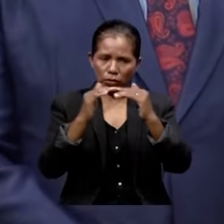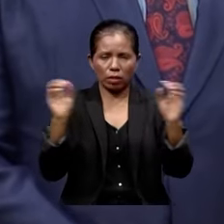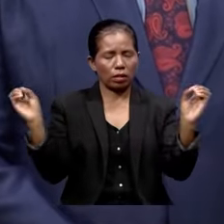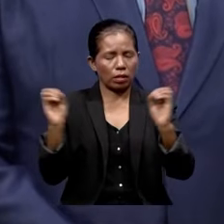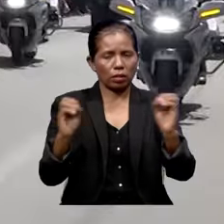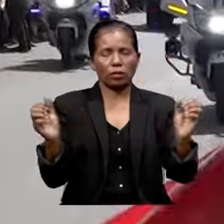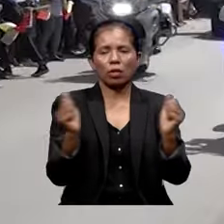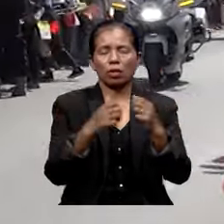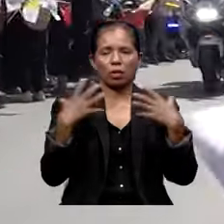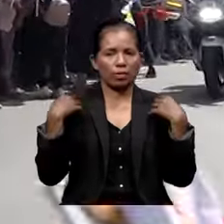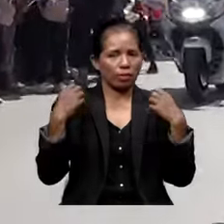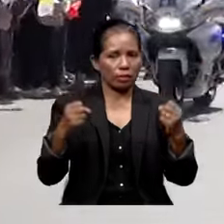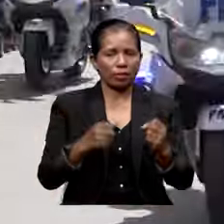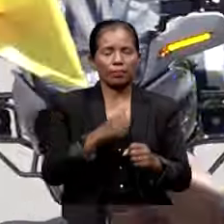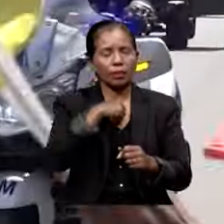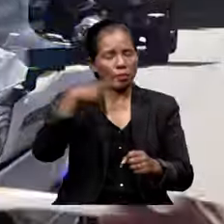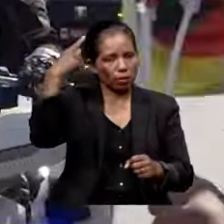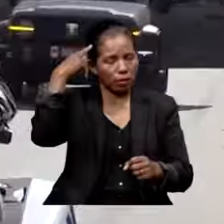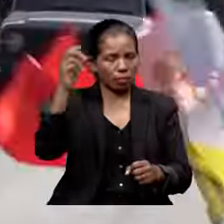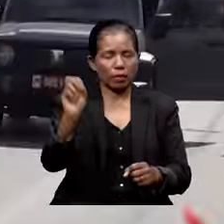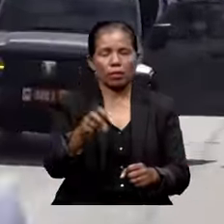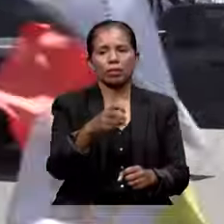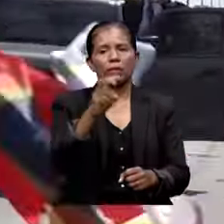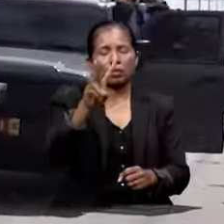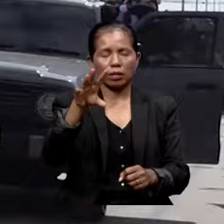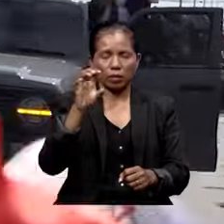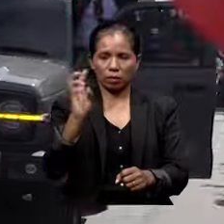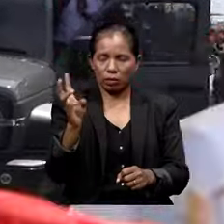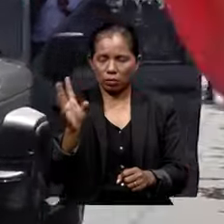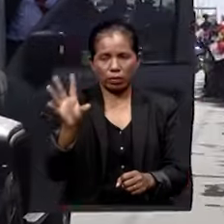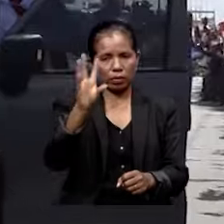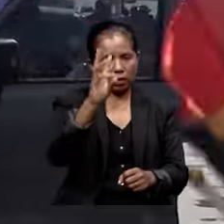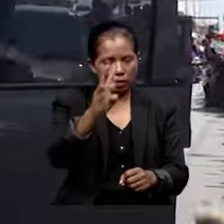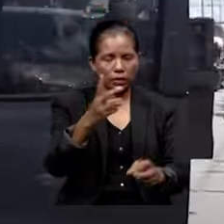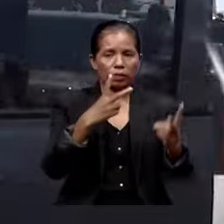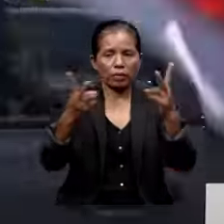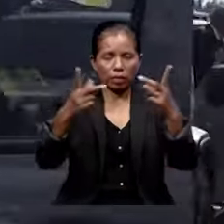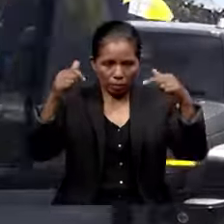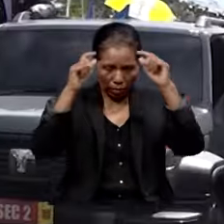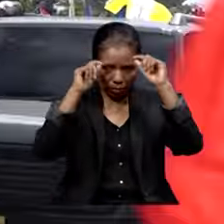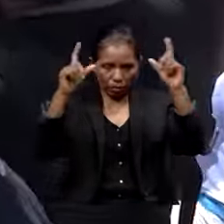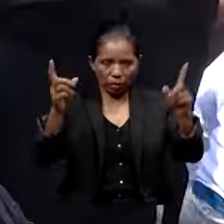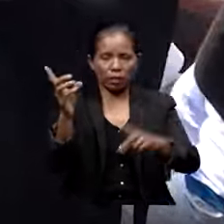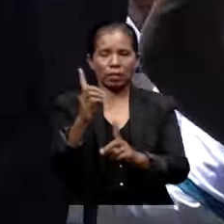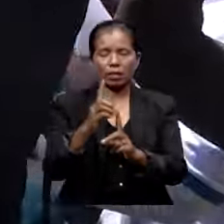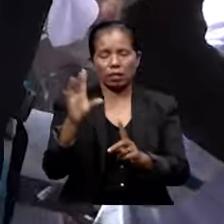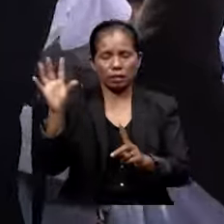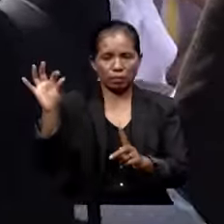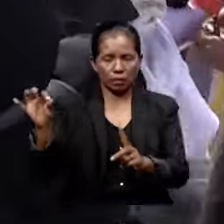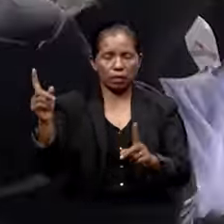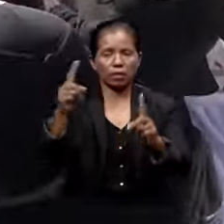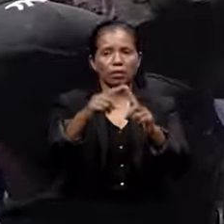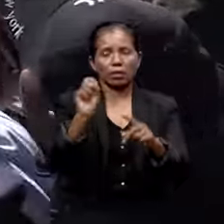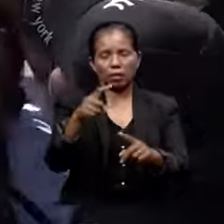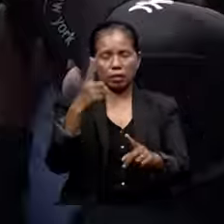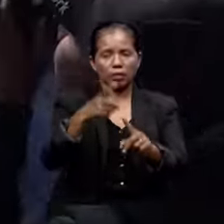só força. Amo Papa badala atus ruan nem nulo resenem, né? Ala visita apostólica mai Timor-Leste husi loron sia to loron sa nulo